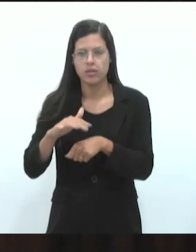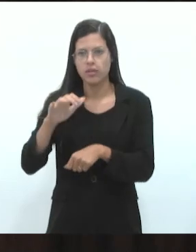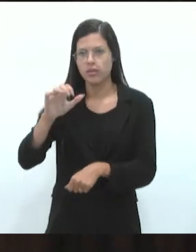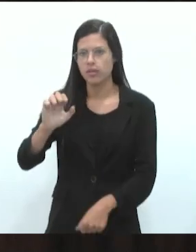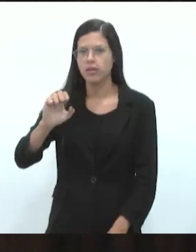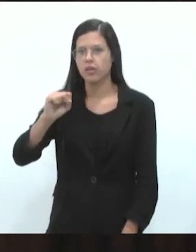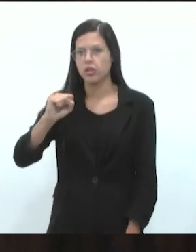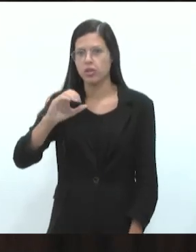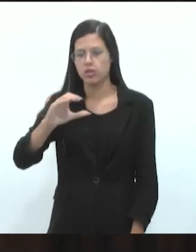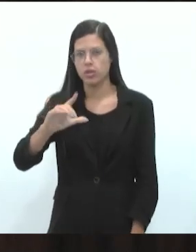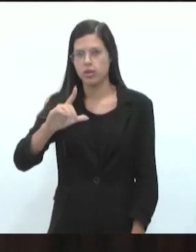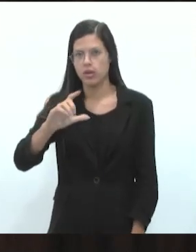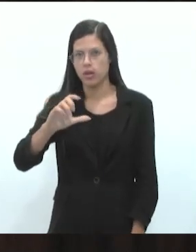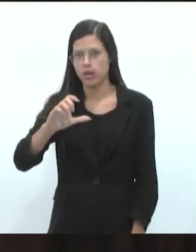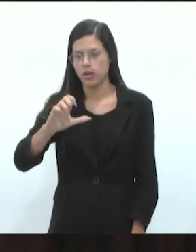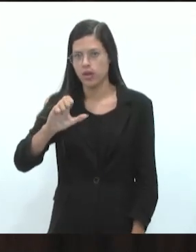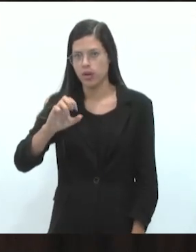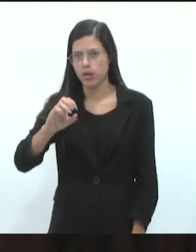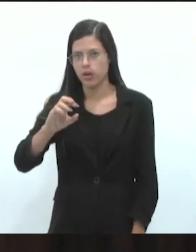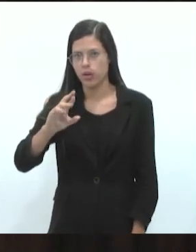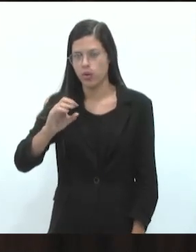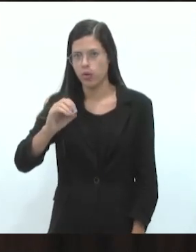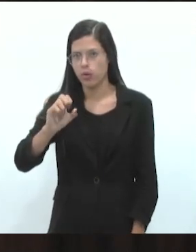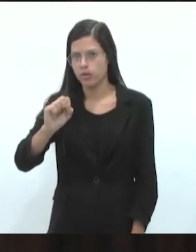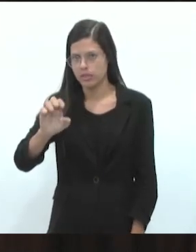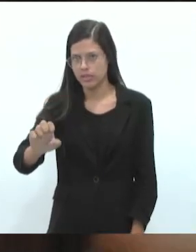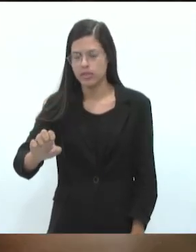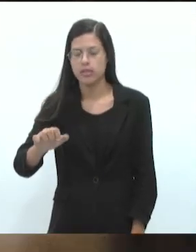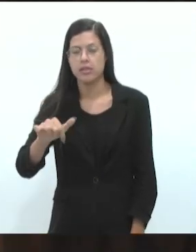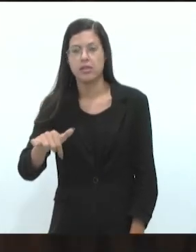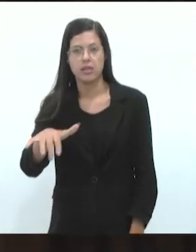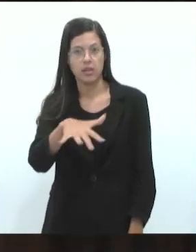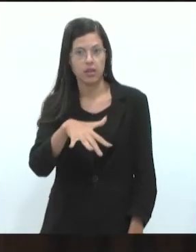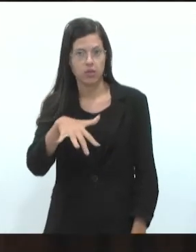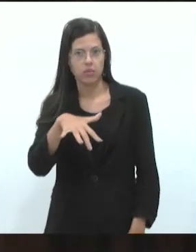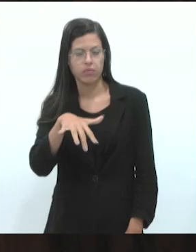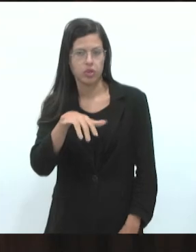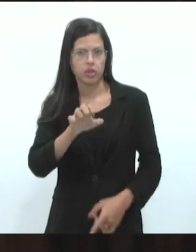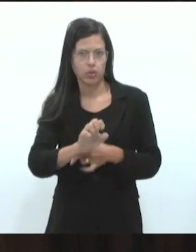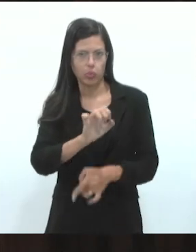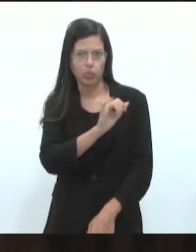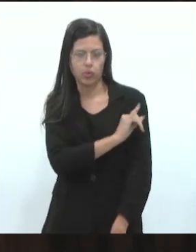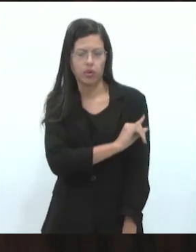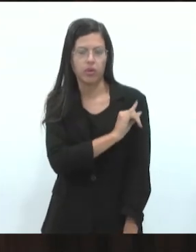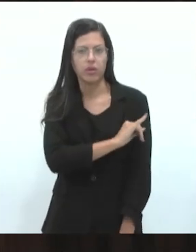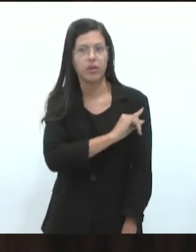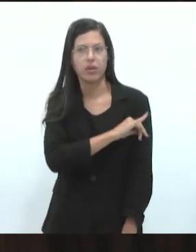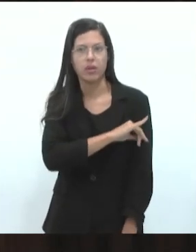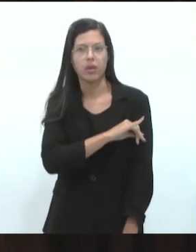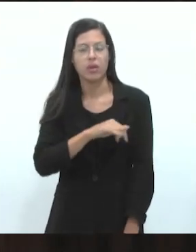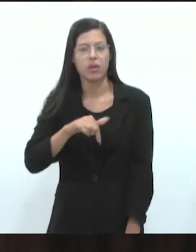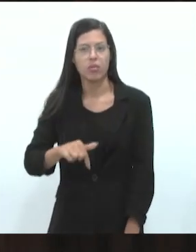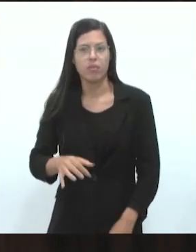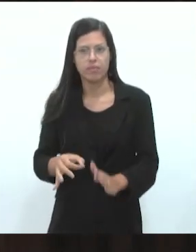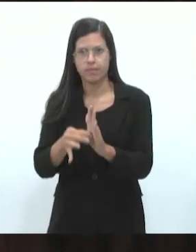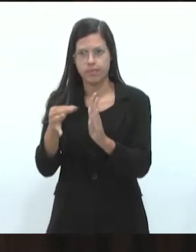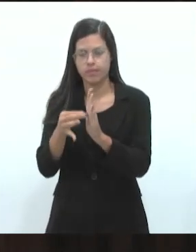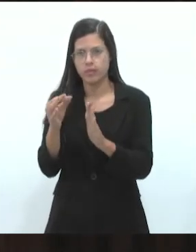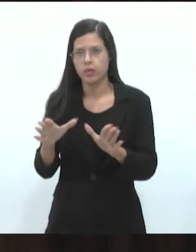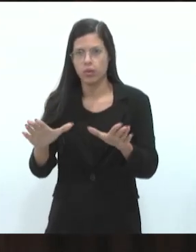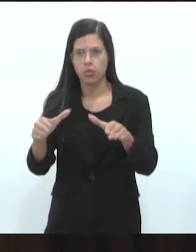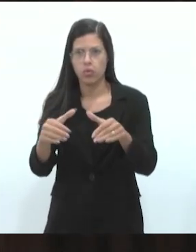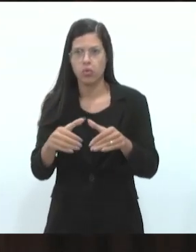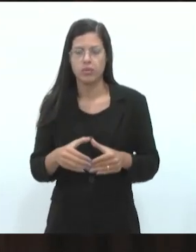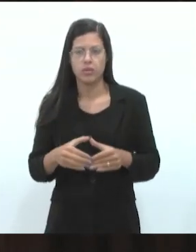esclerose lateral amiotrófica, no âmbito do Estado do Rio de Janeiro. Pareceres das comissões